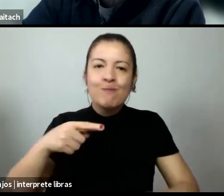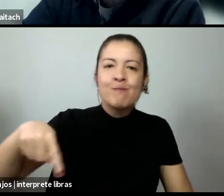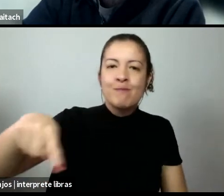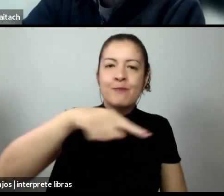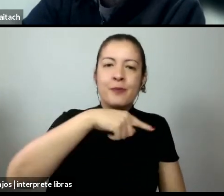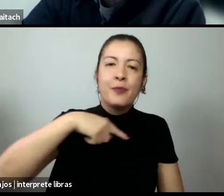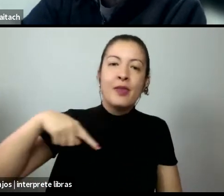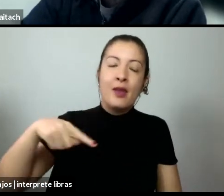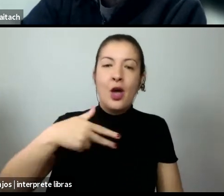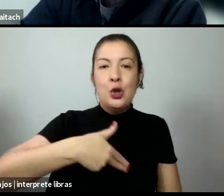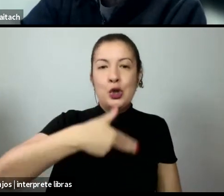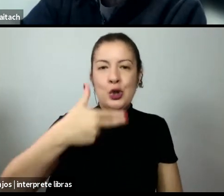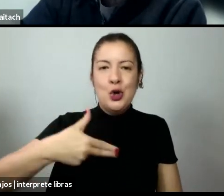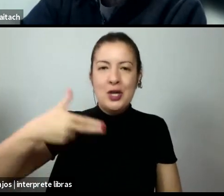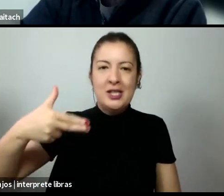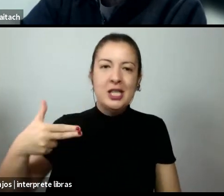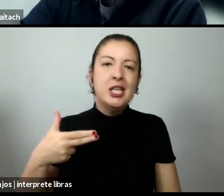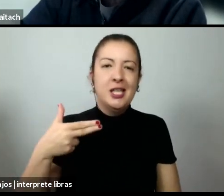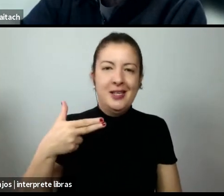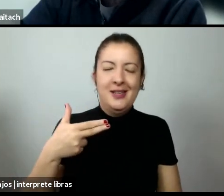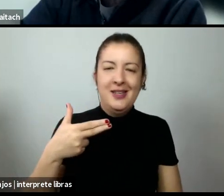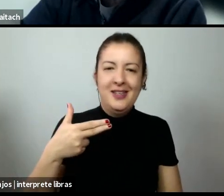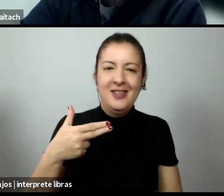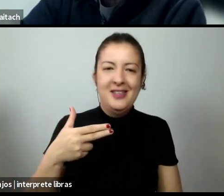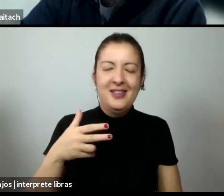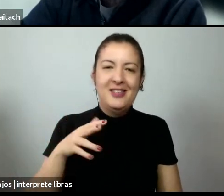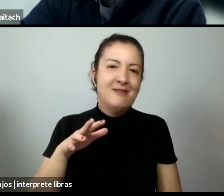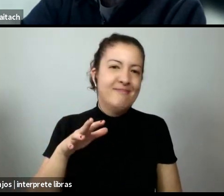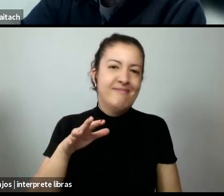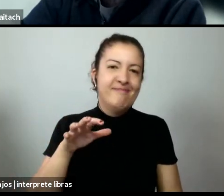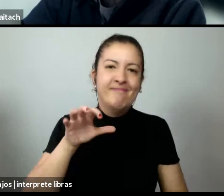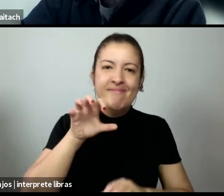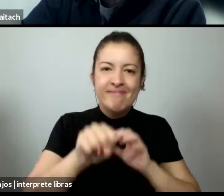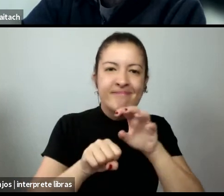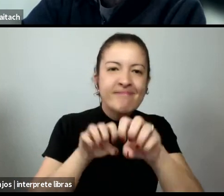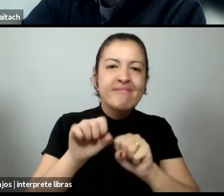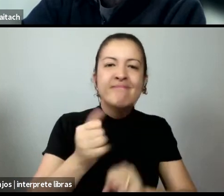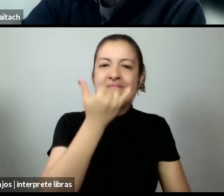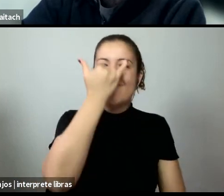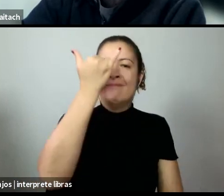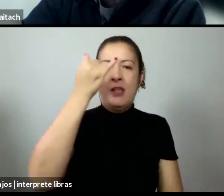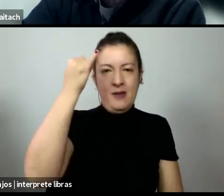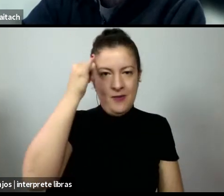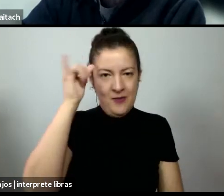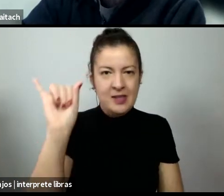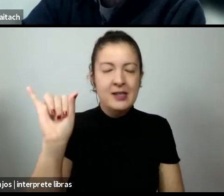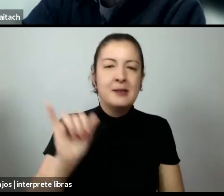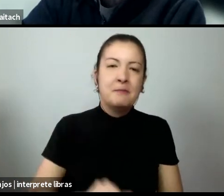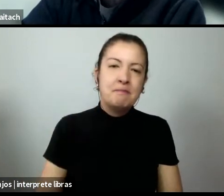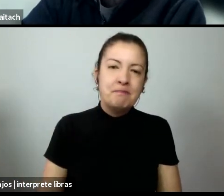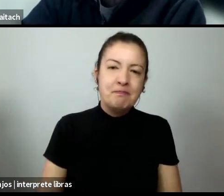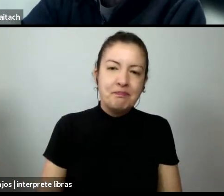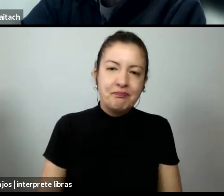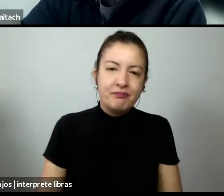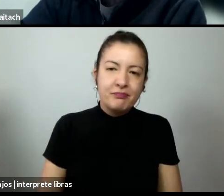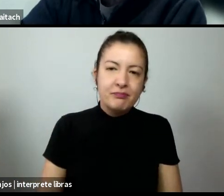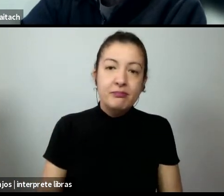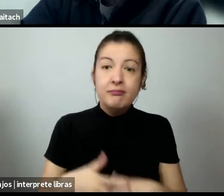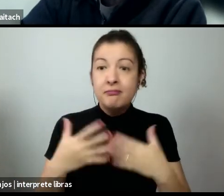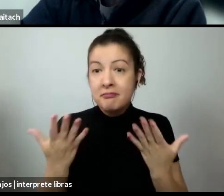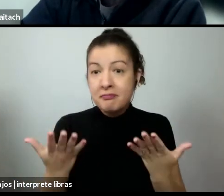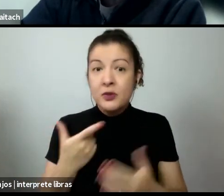toninhas. Então, agradeço mais uma vez, Erich, quiseres fazer uma fala